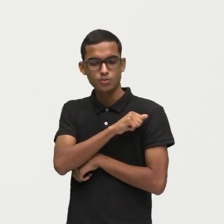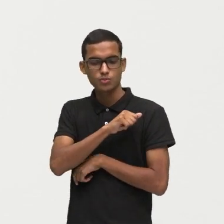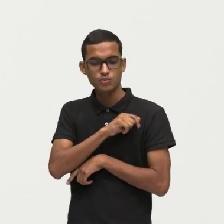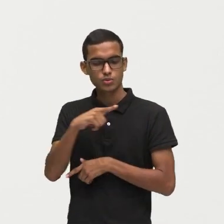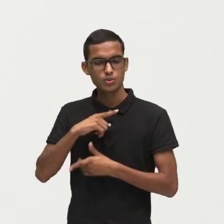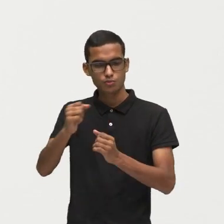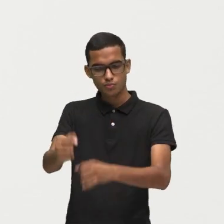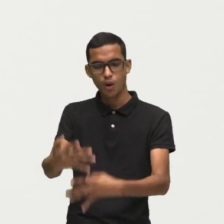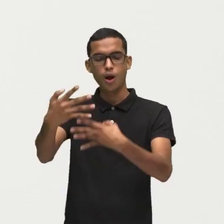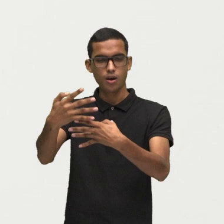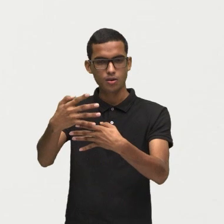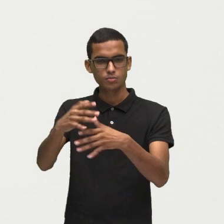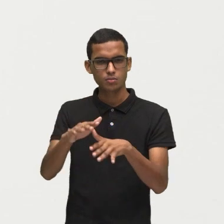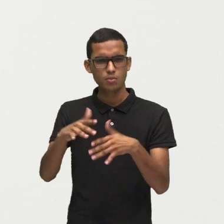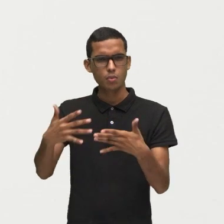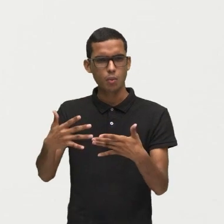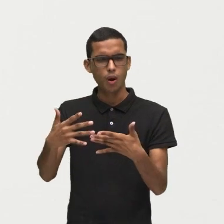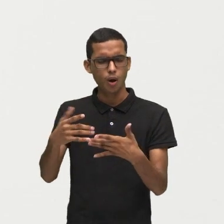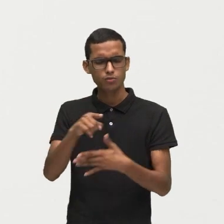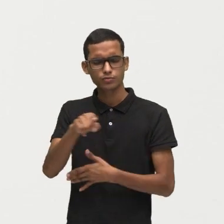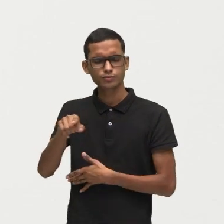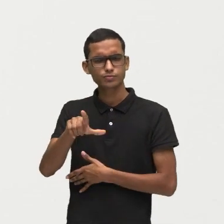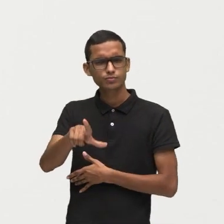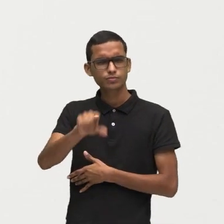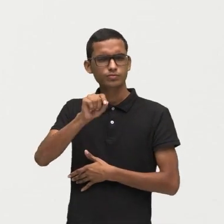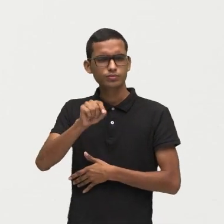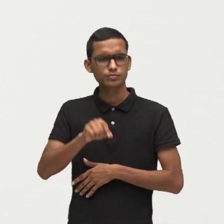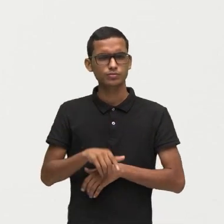aqui qual a alternativa que vocês marcaram.